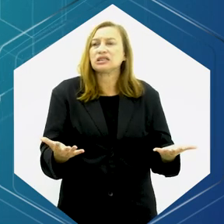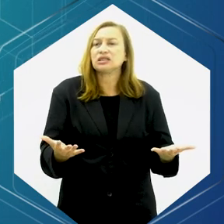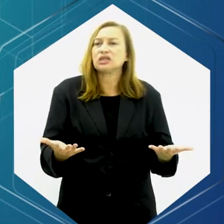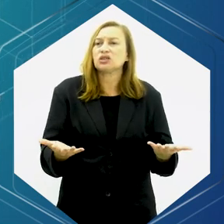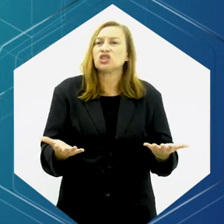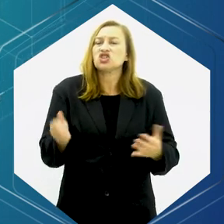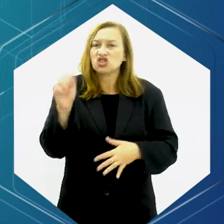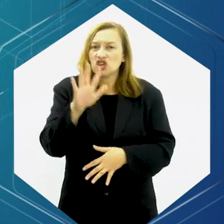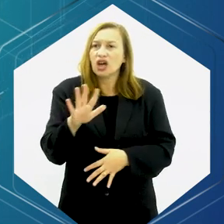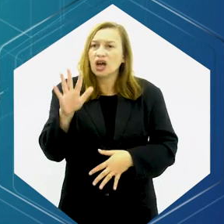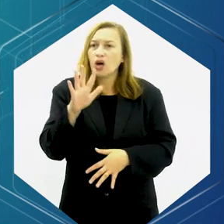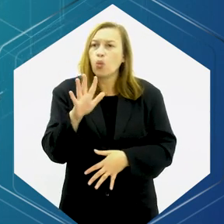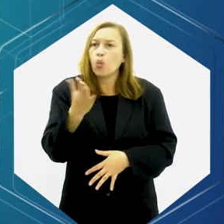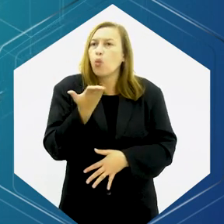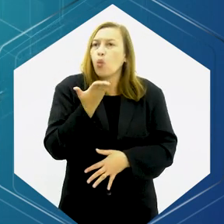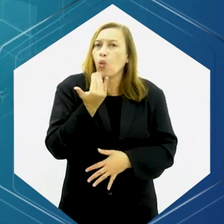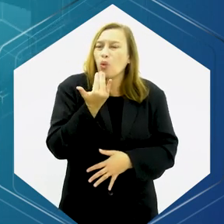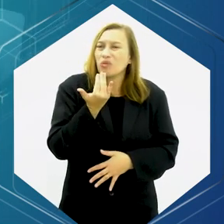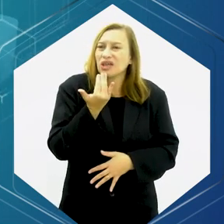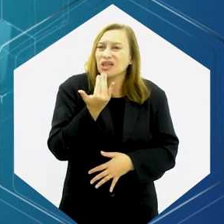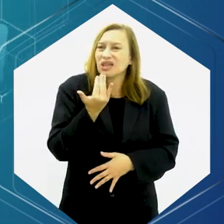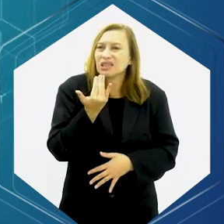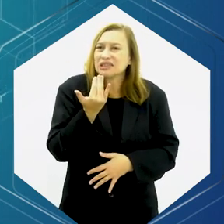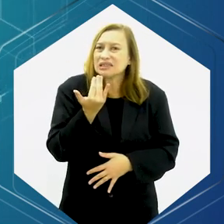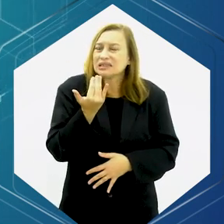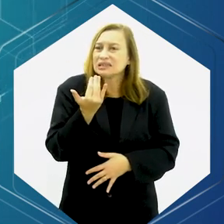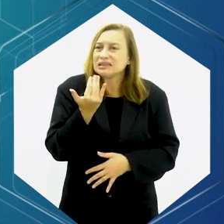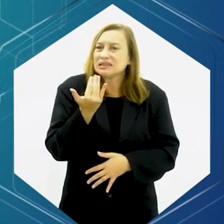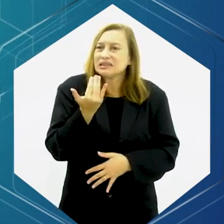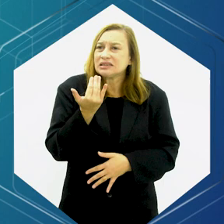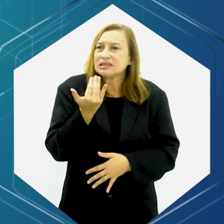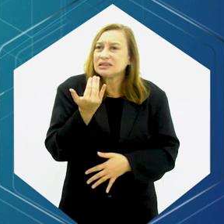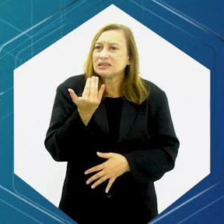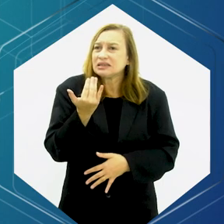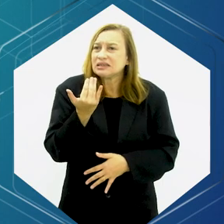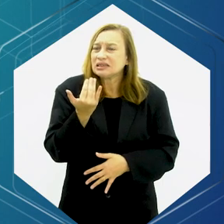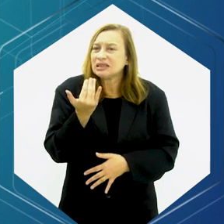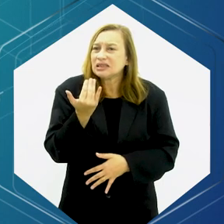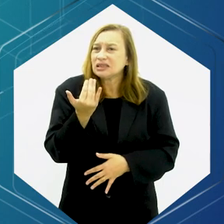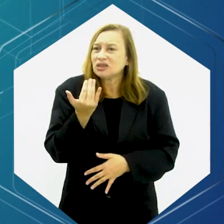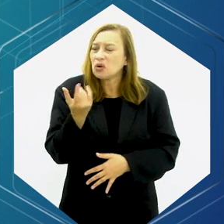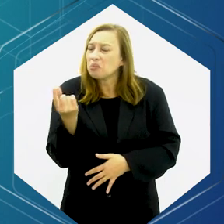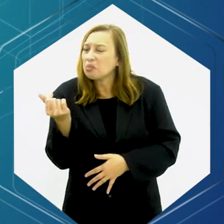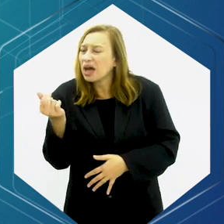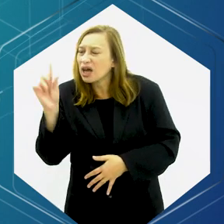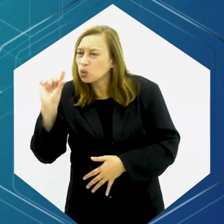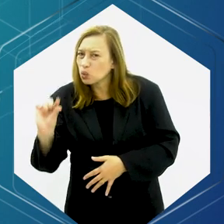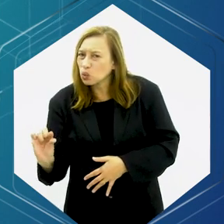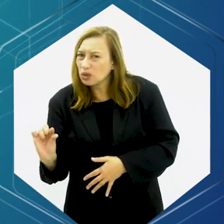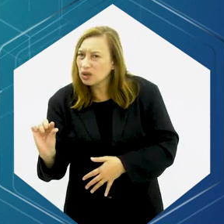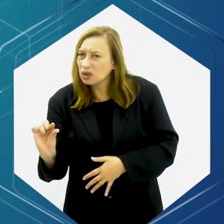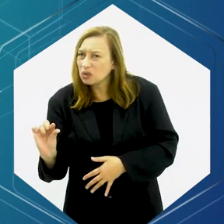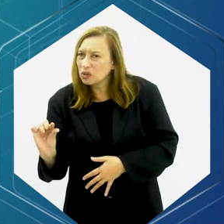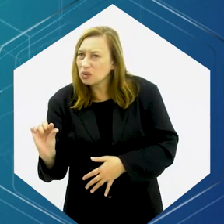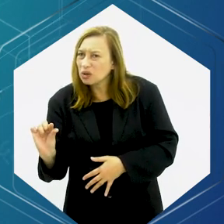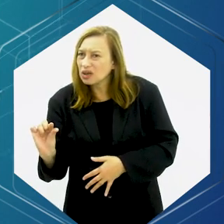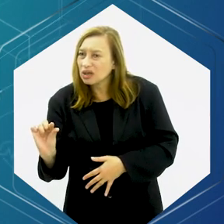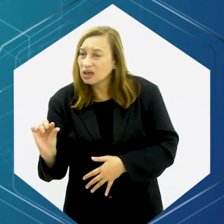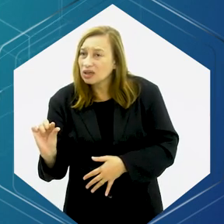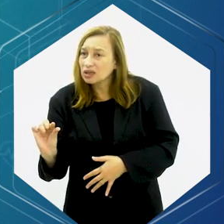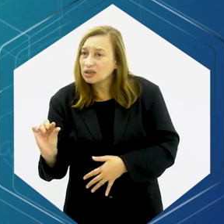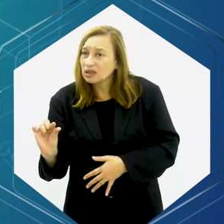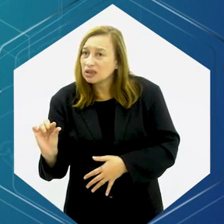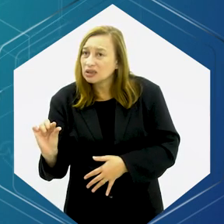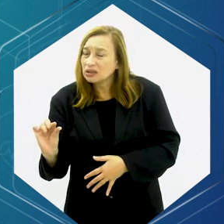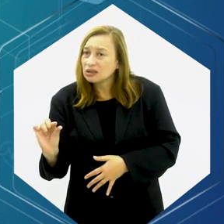Supermercados os mercados Em geral os alimentos estão talvez nem todos um pouco mais baratos E